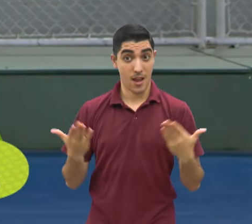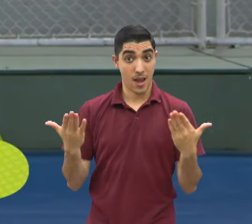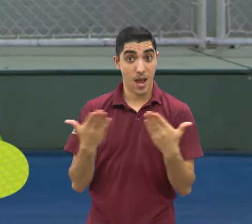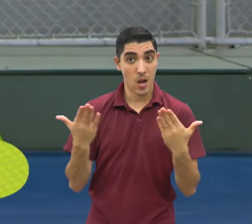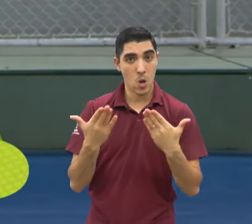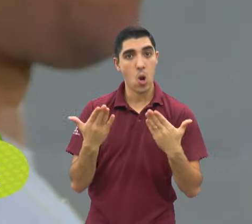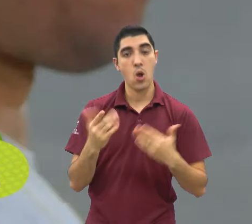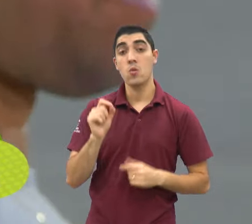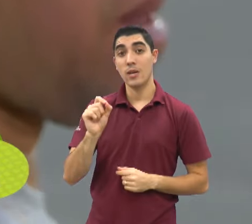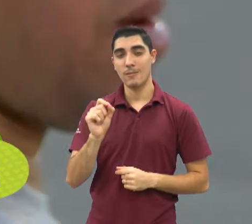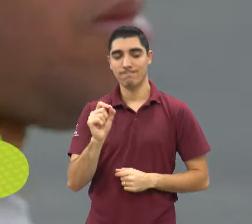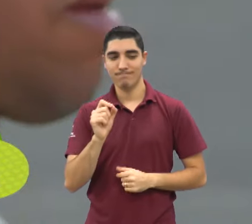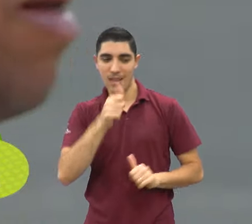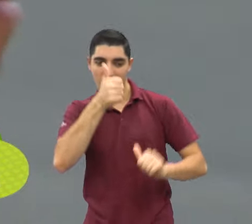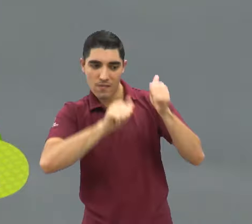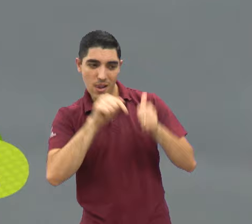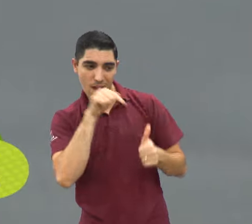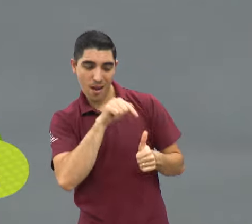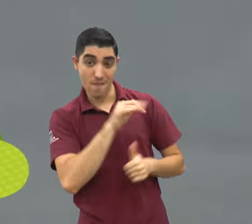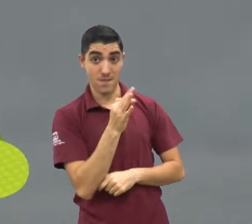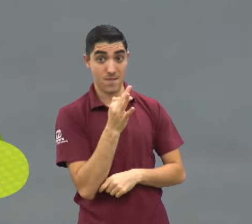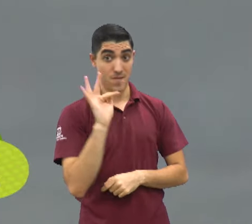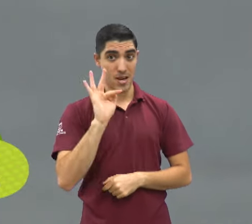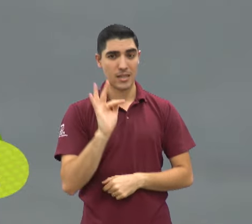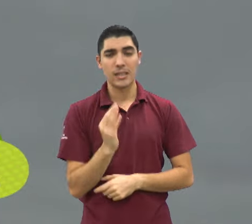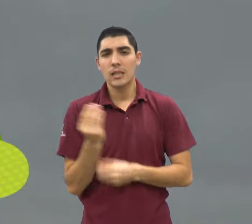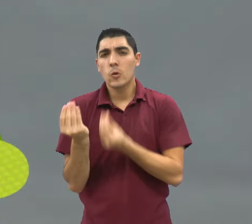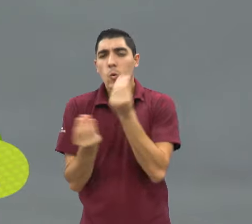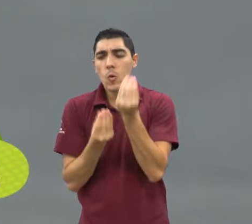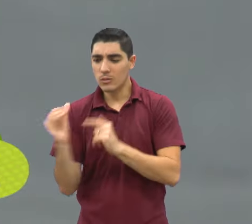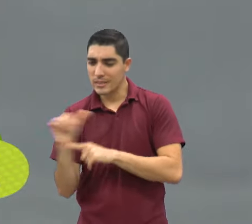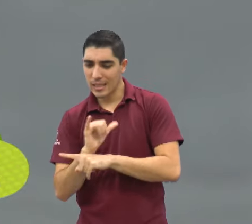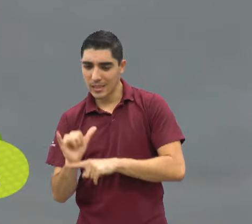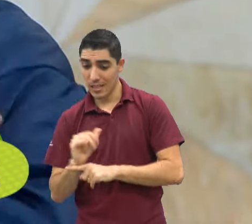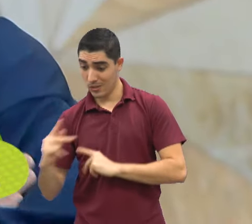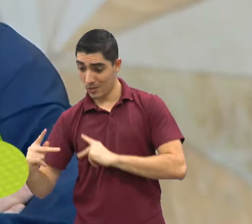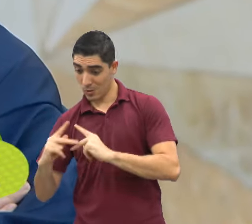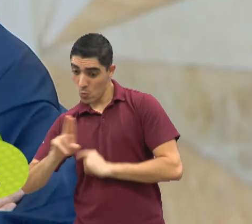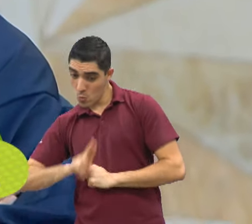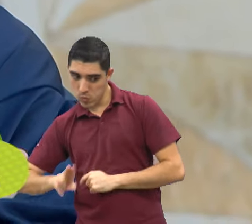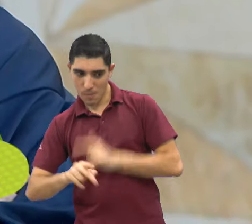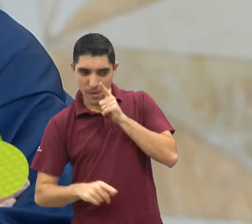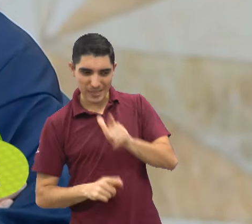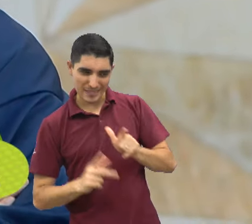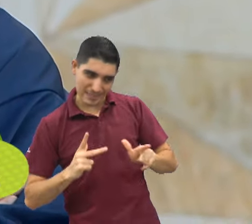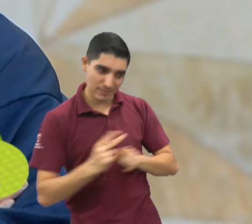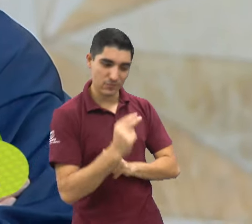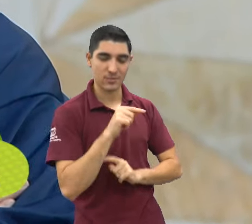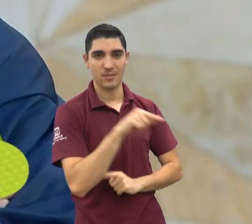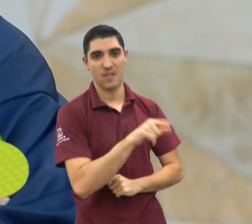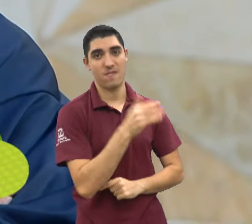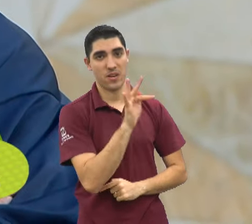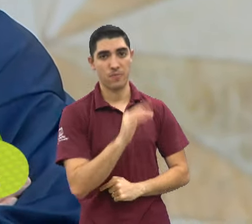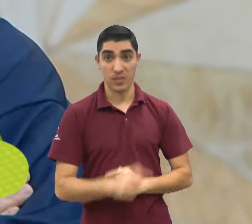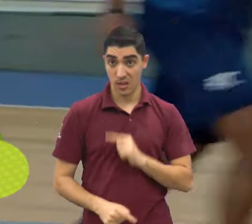de Franca e arrumar um jeito de parar os atuais campeões do NBB. Ele sabe que não será tarefa fácil,